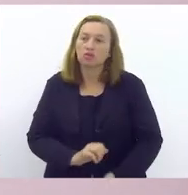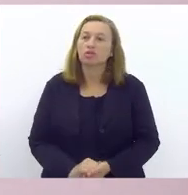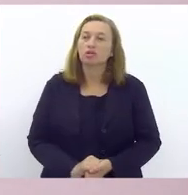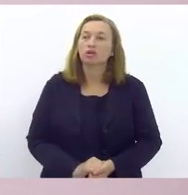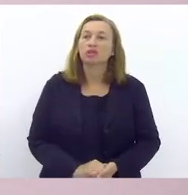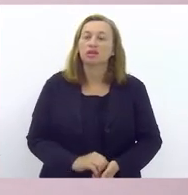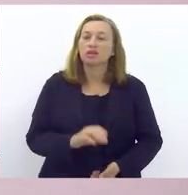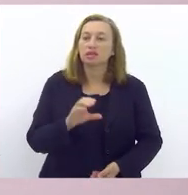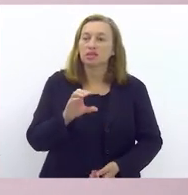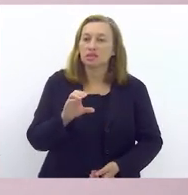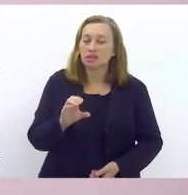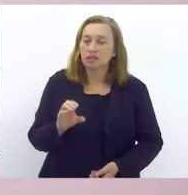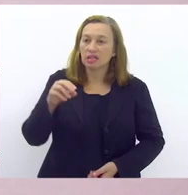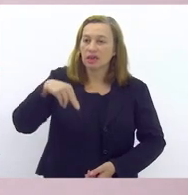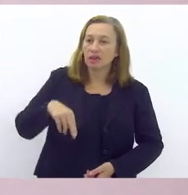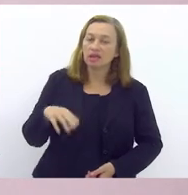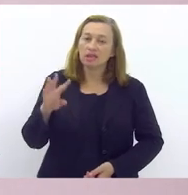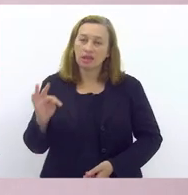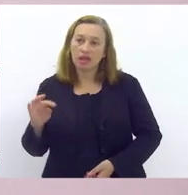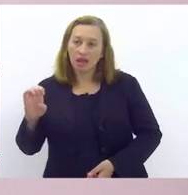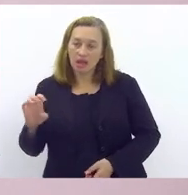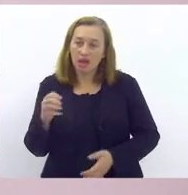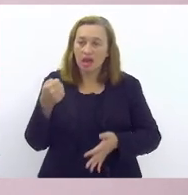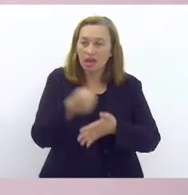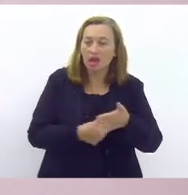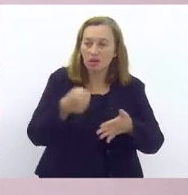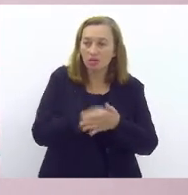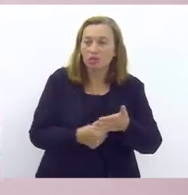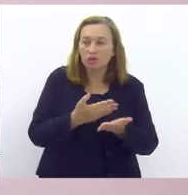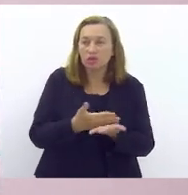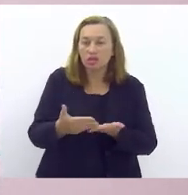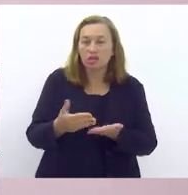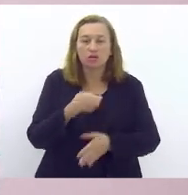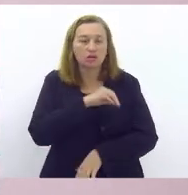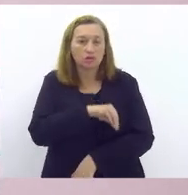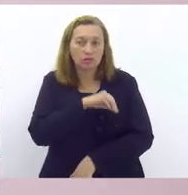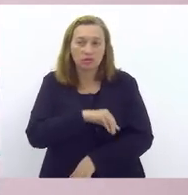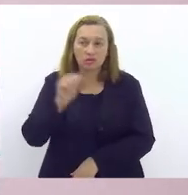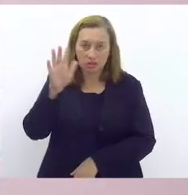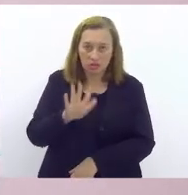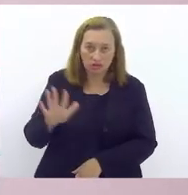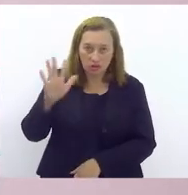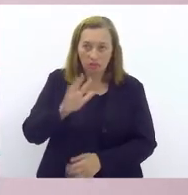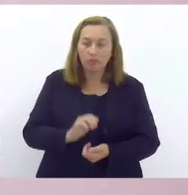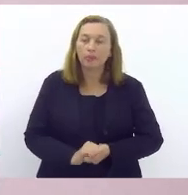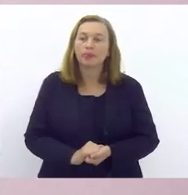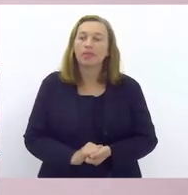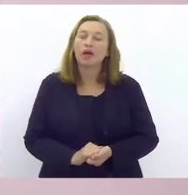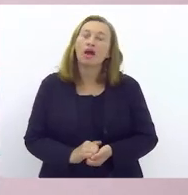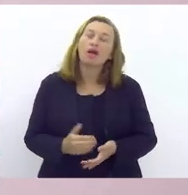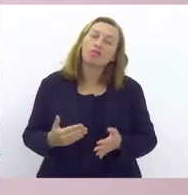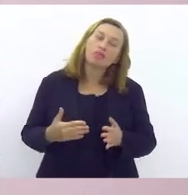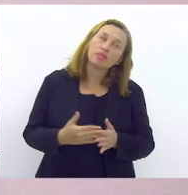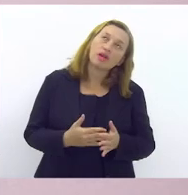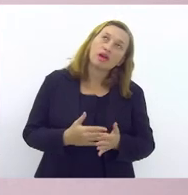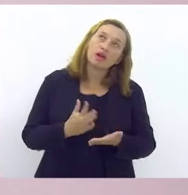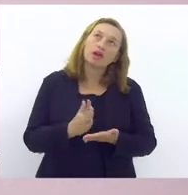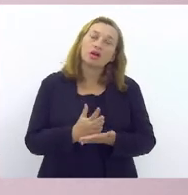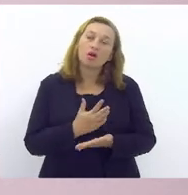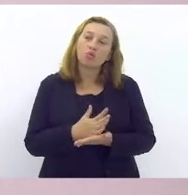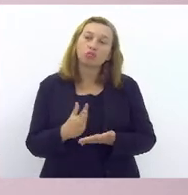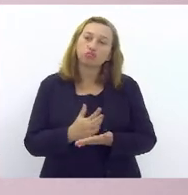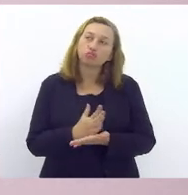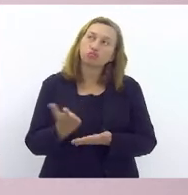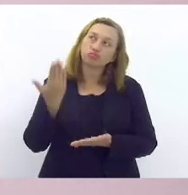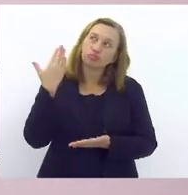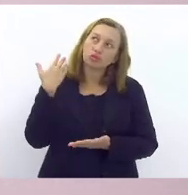ela começou essa grande luta por conta do piso nacional, né? Até muitos, ainda à época,